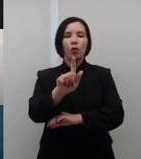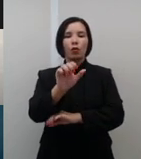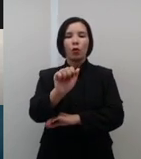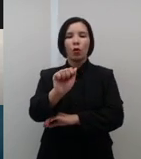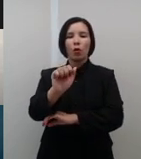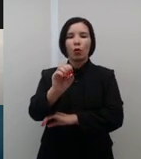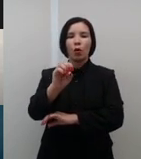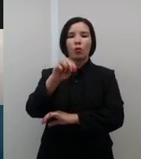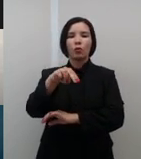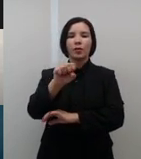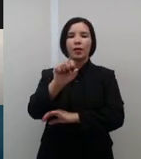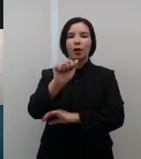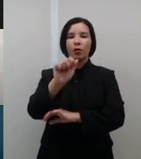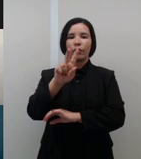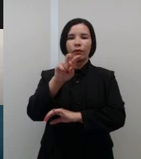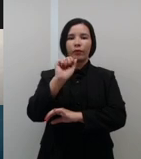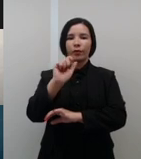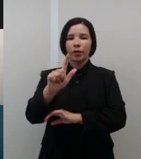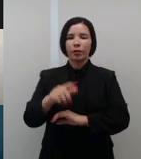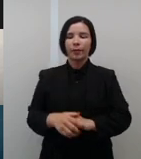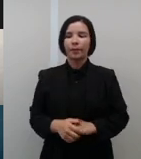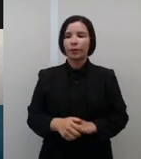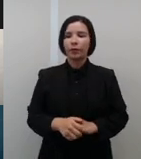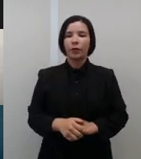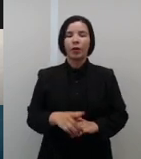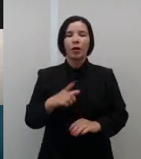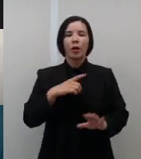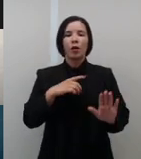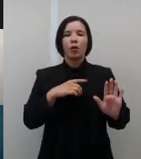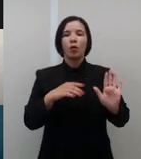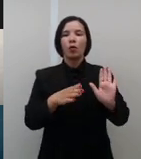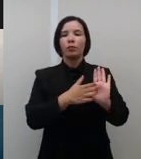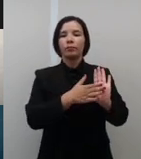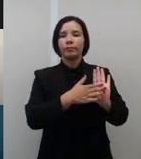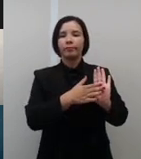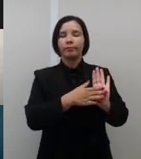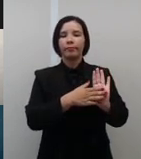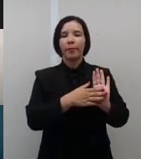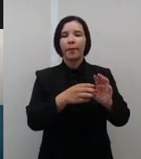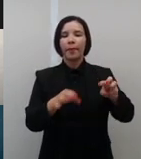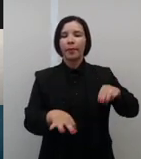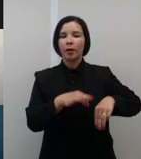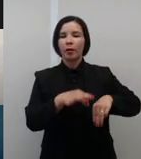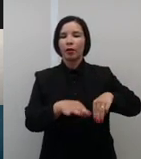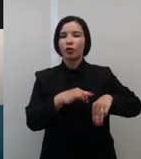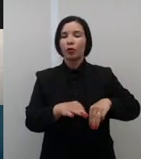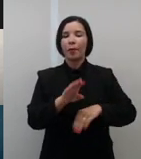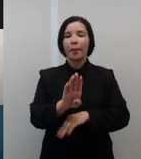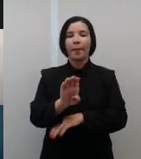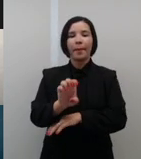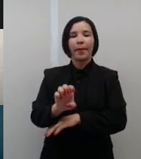Aresp 930-482, ministro Benedito.